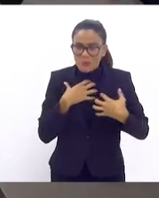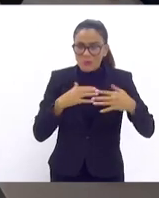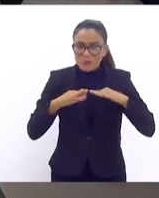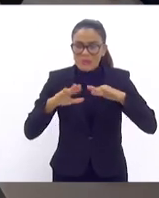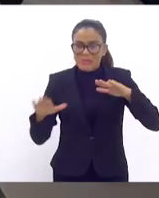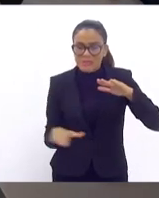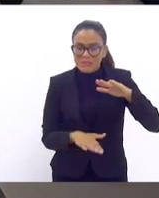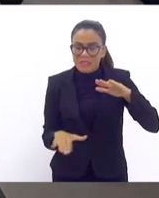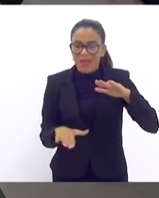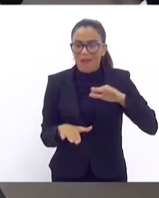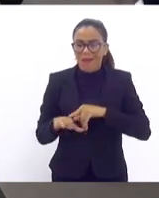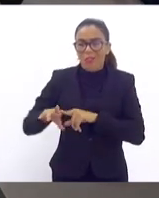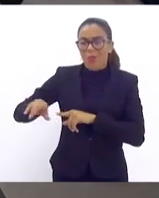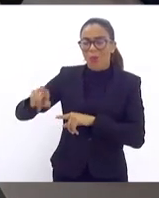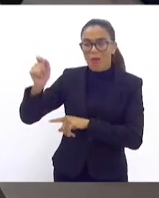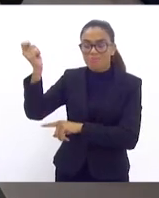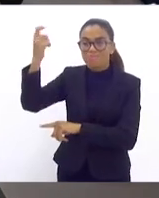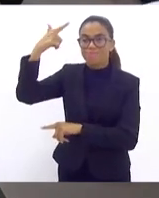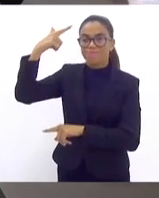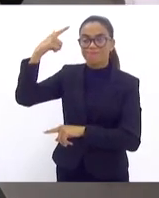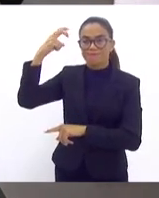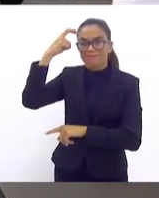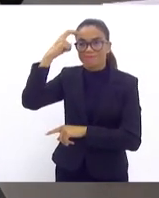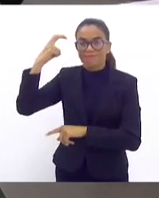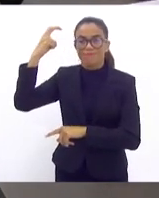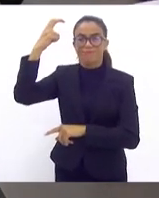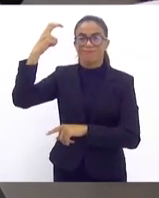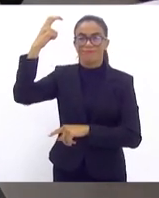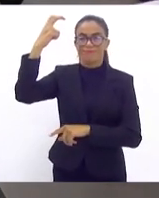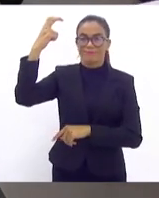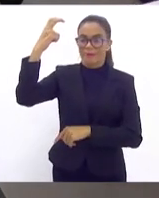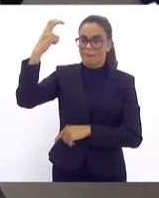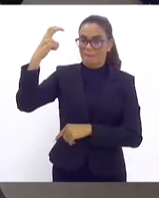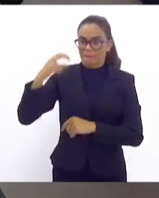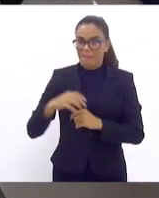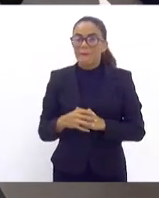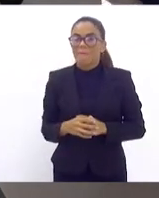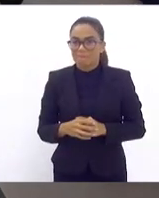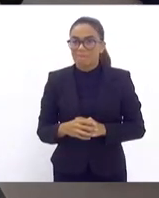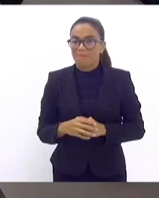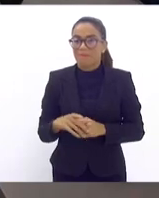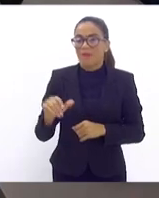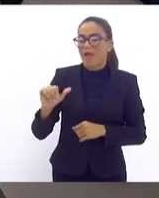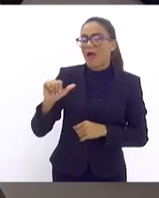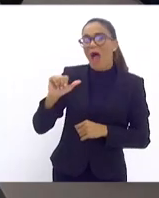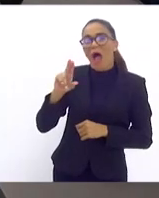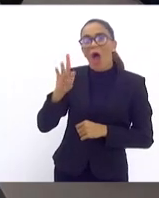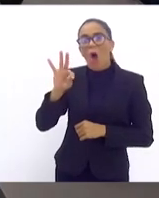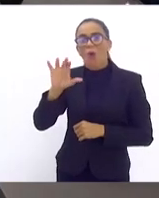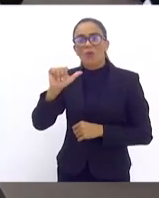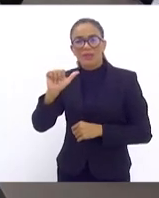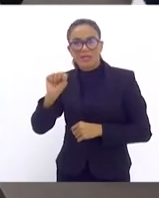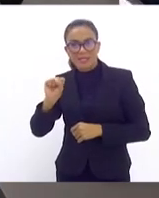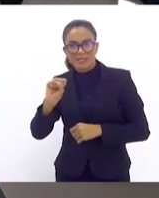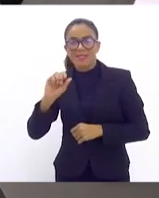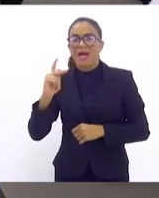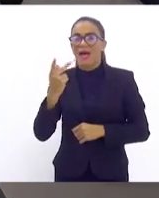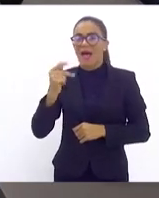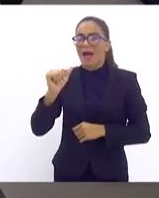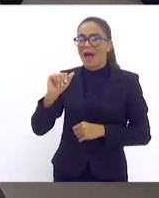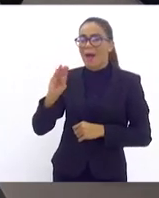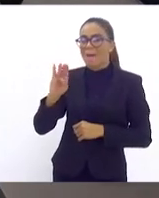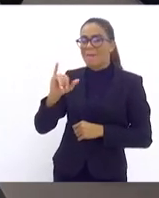não fossem assim enquadrados como estudantes de altas habilidades, porque isso também pode criar uma situação